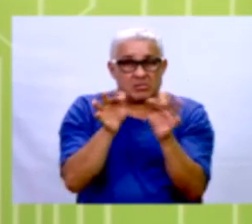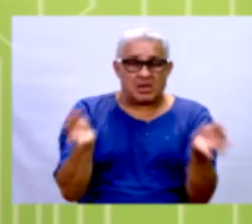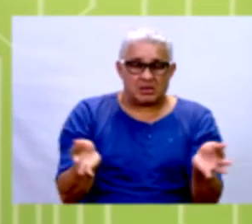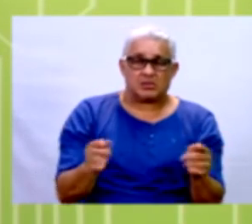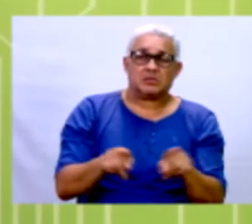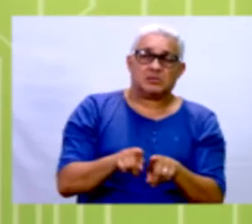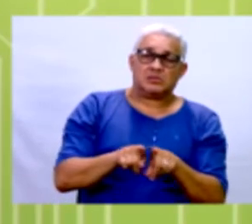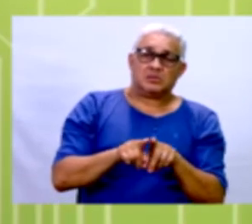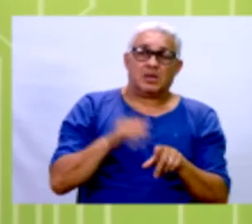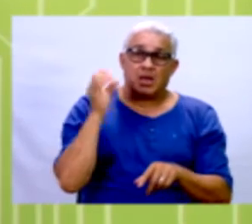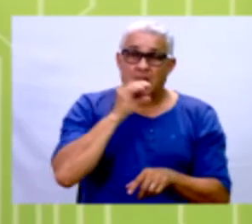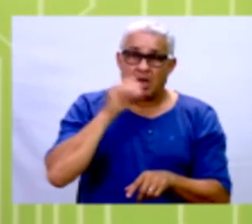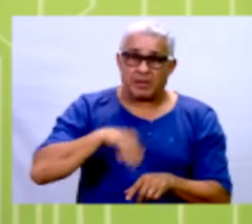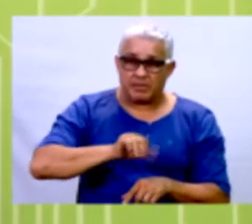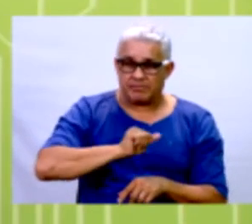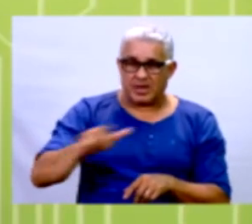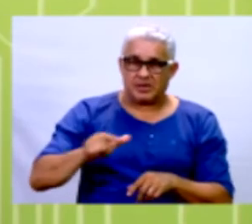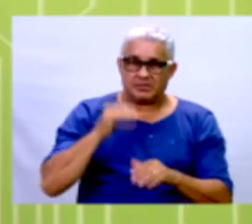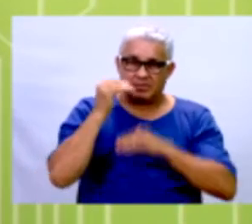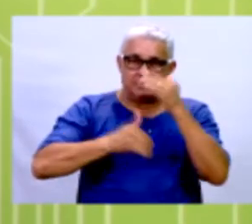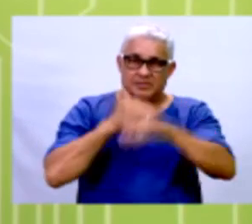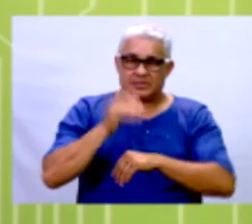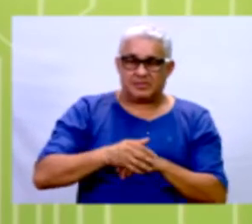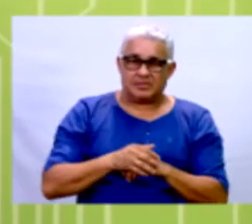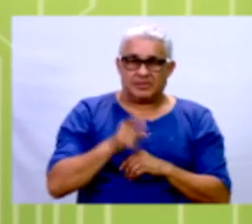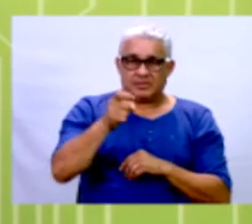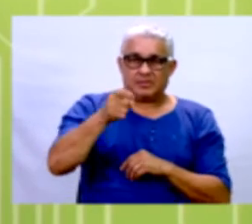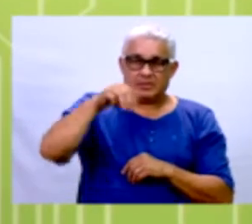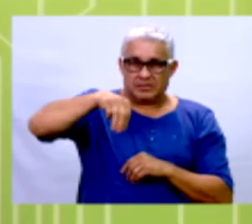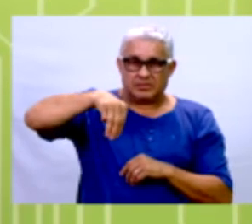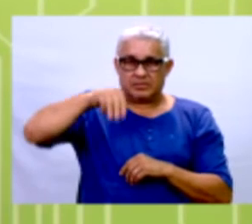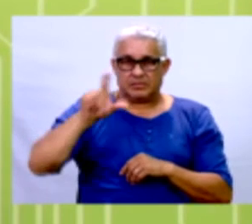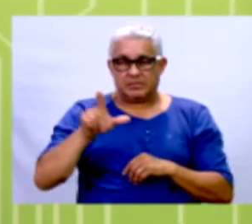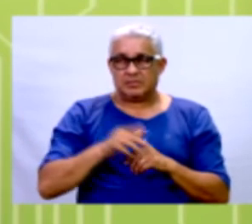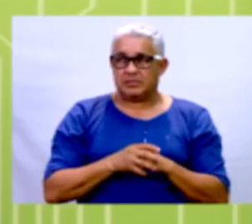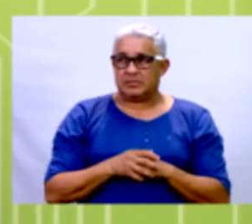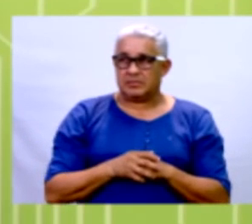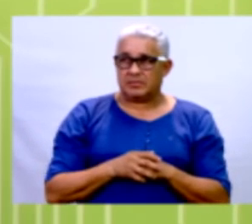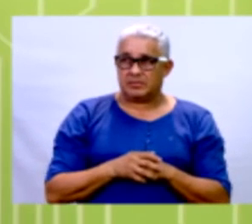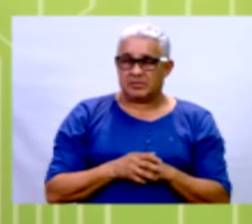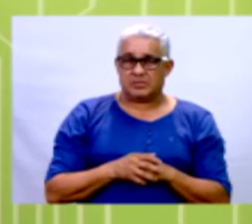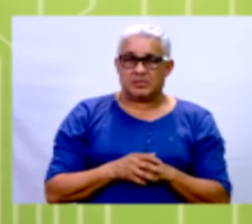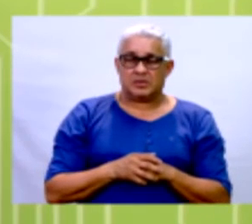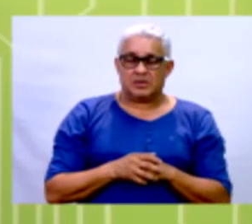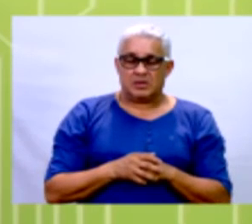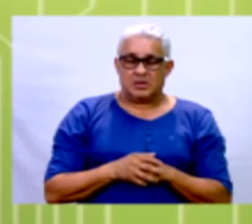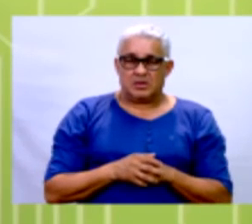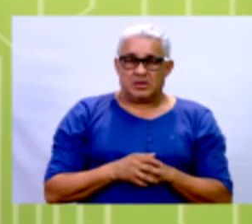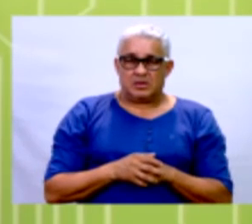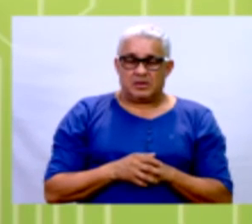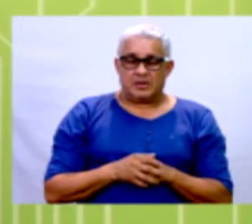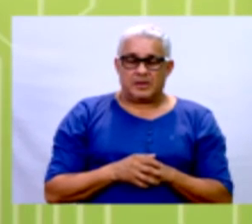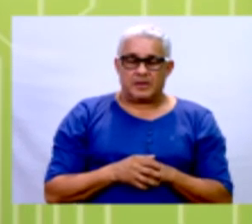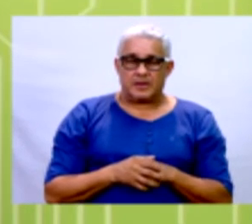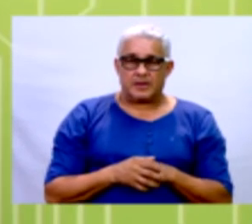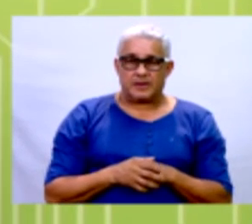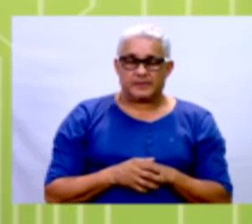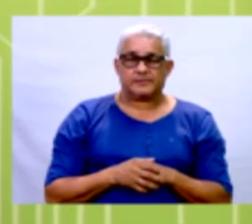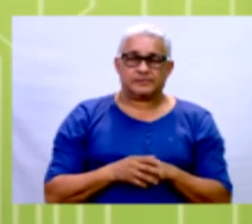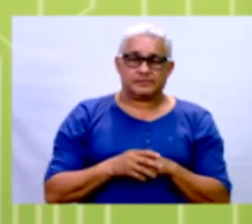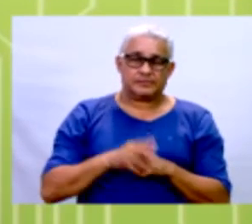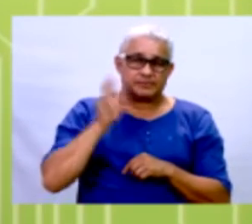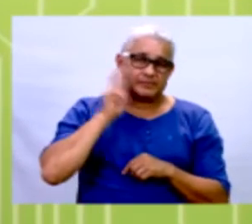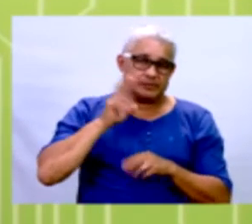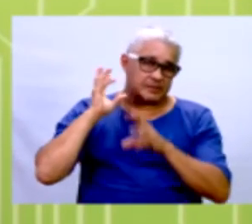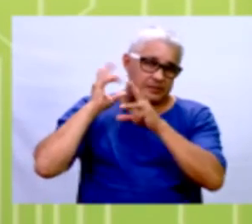até um pouco mais rápido em seu desempenho do que as instruções via XML. Vamos relembrar um